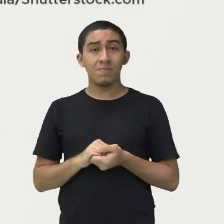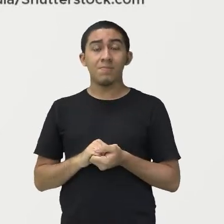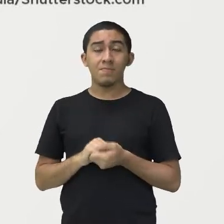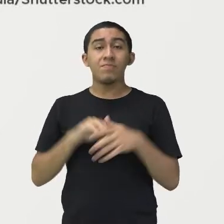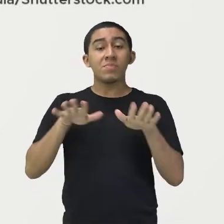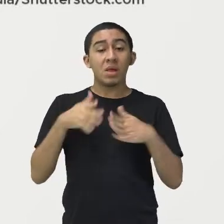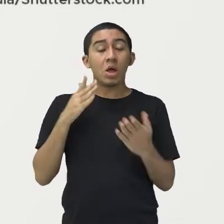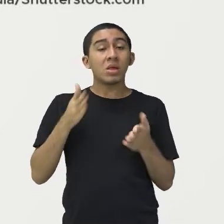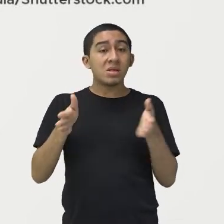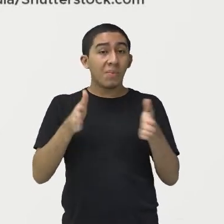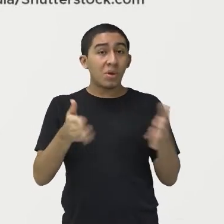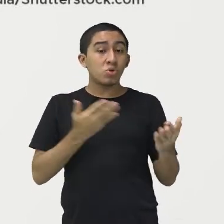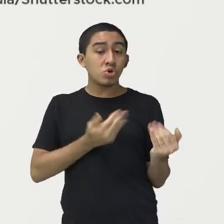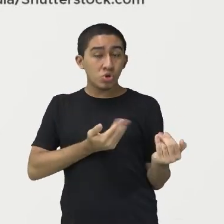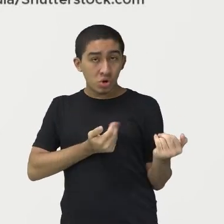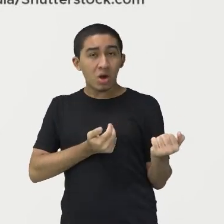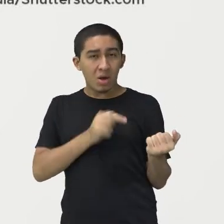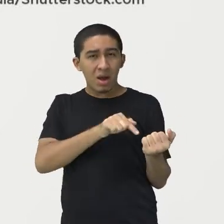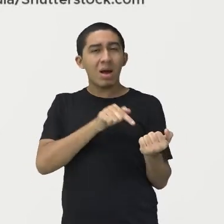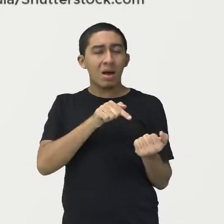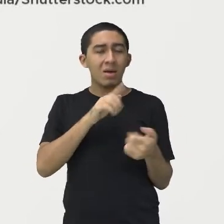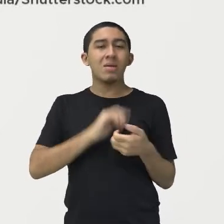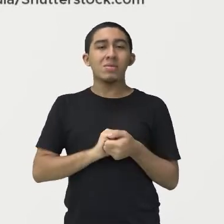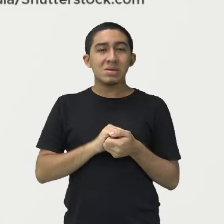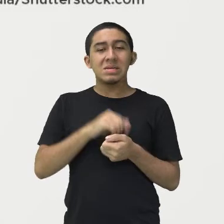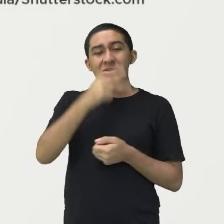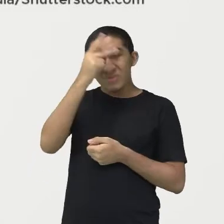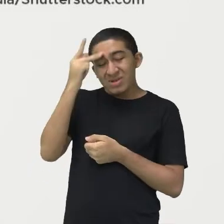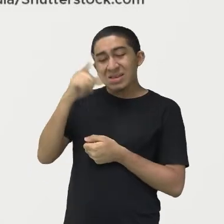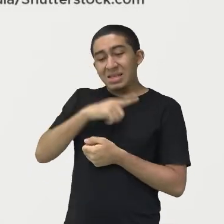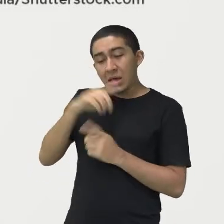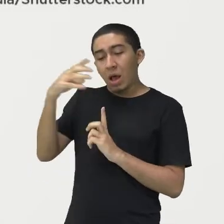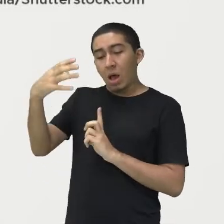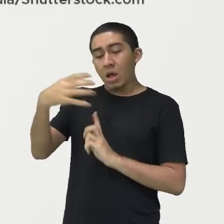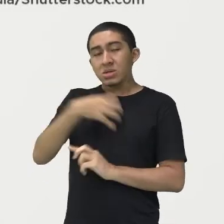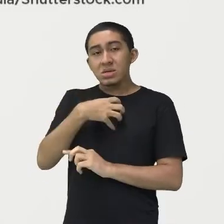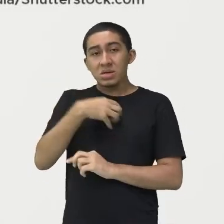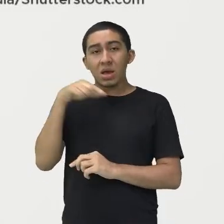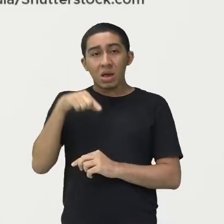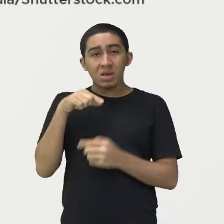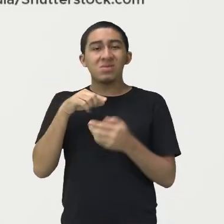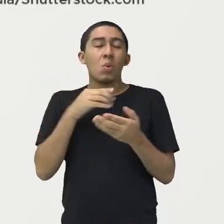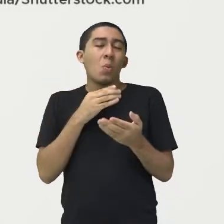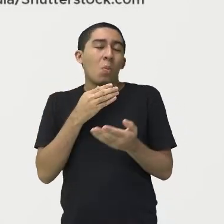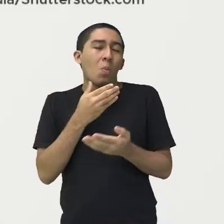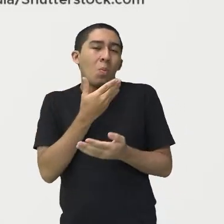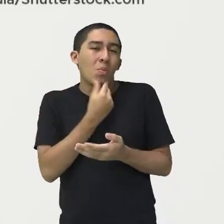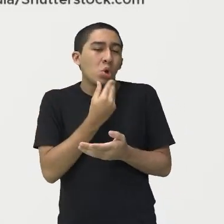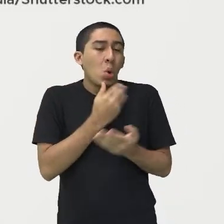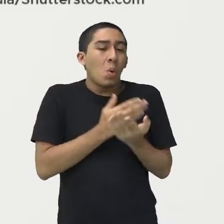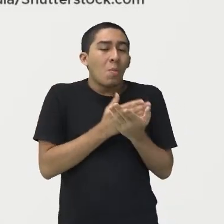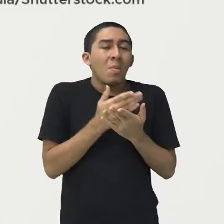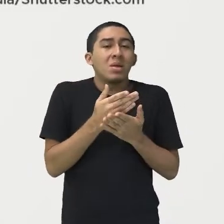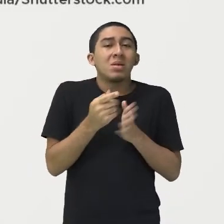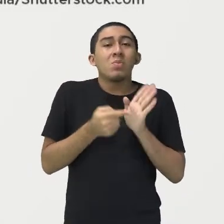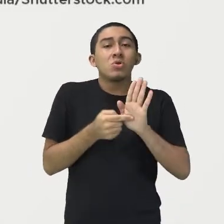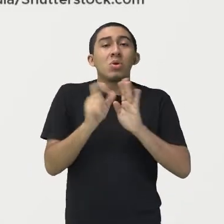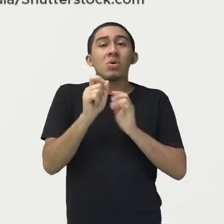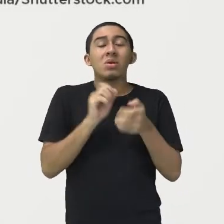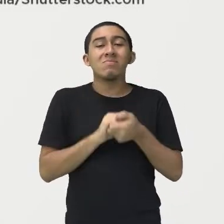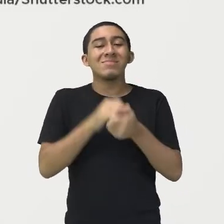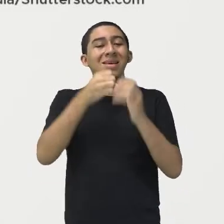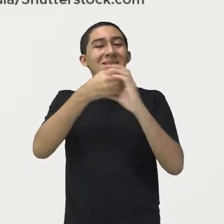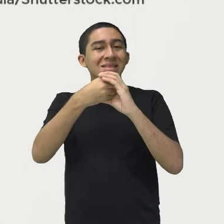na adolescência, as pessoas que sofrem dessa síndrome, o menino começa também a apresentar